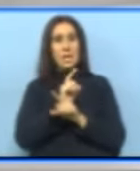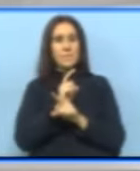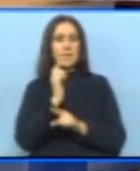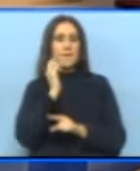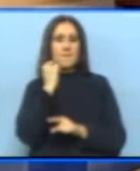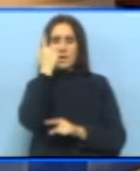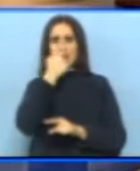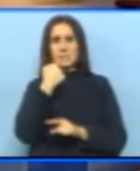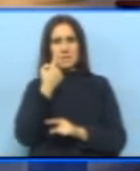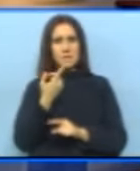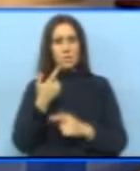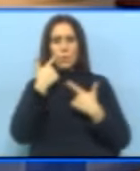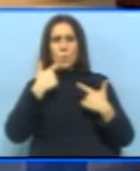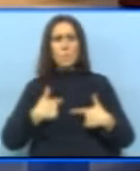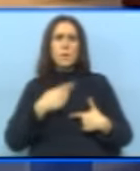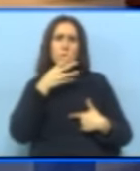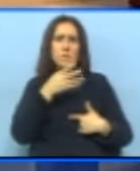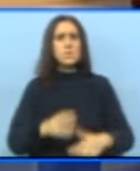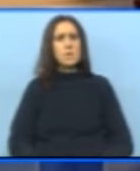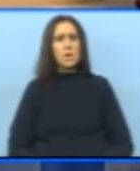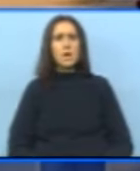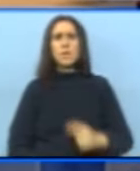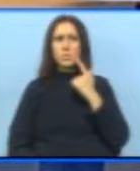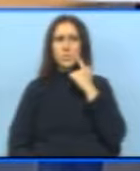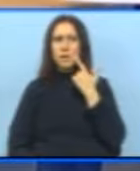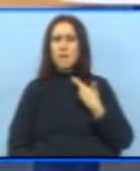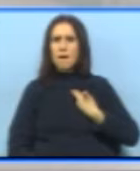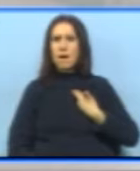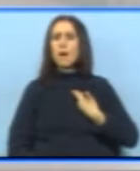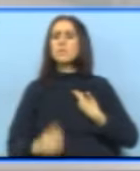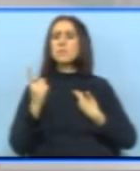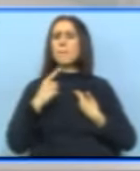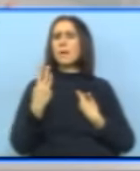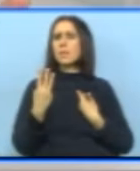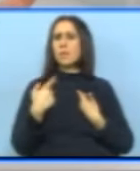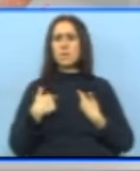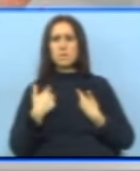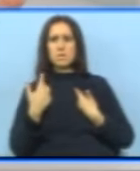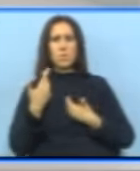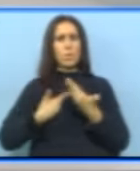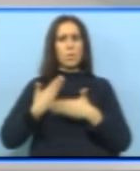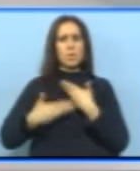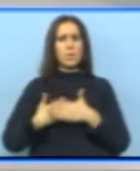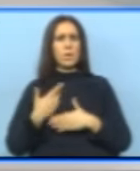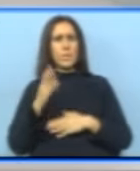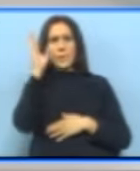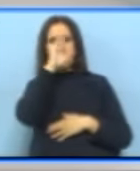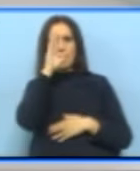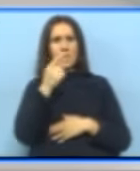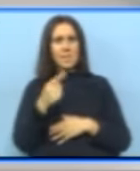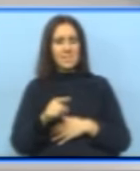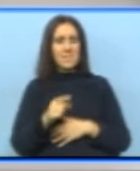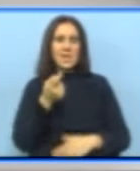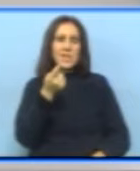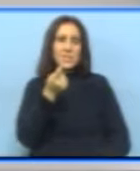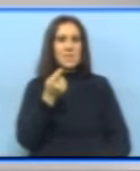né? Nós, humanamente, nós dizemos, ok, eu dou à esquerda, mas depois à terceira, se o outro continua, eu desvio-me, pelo menos. É um